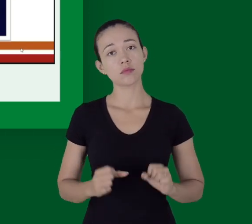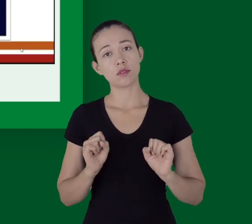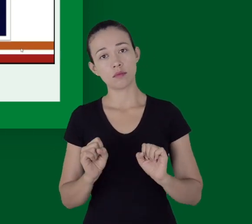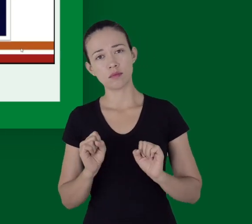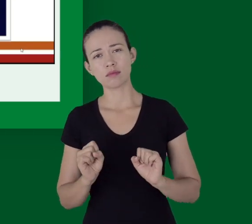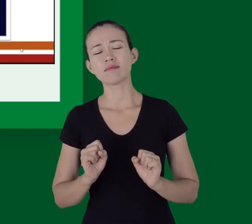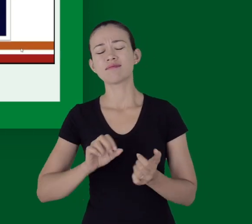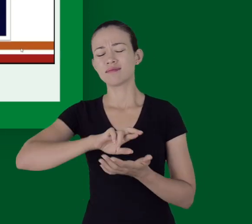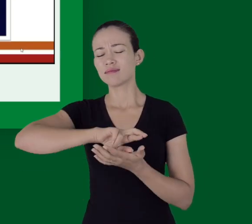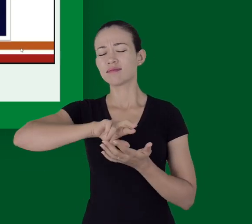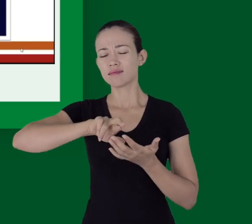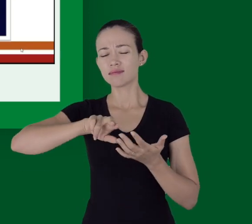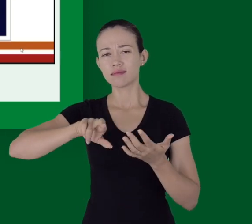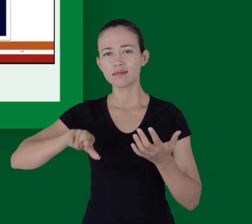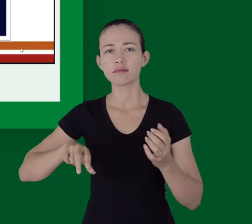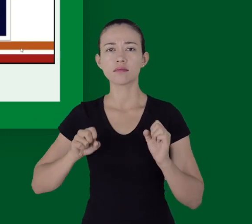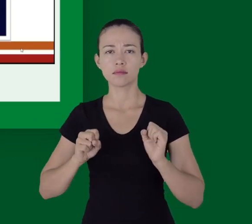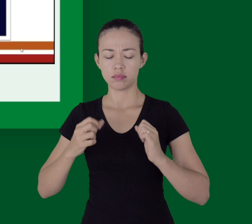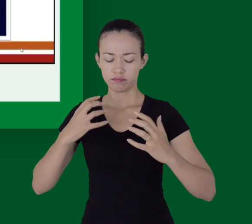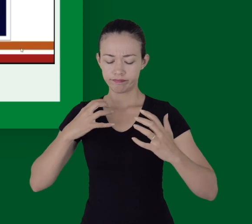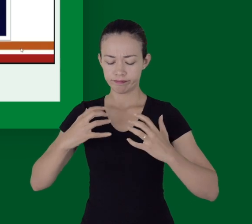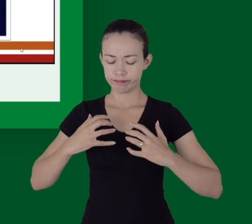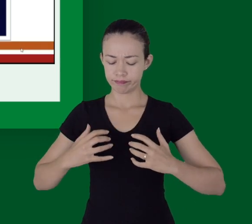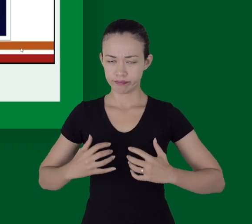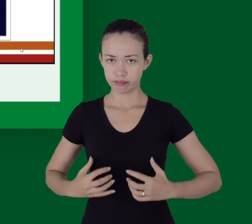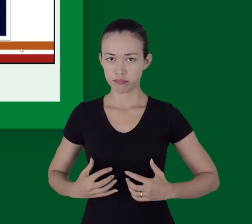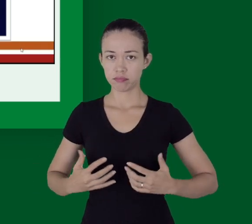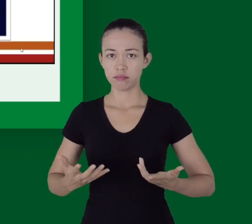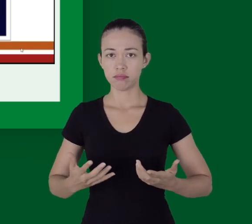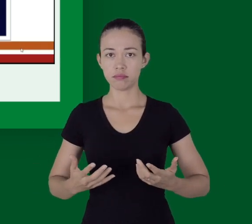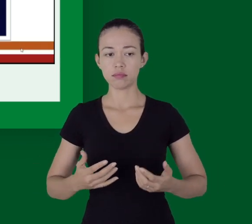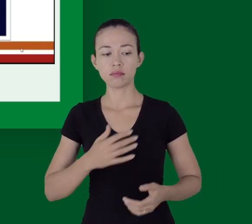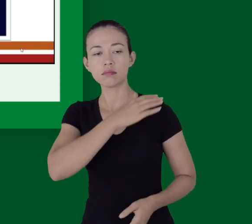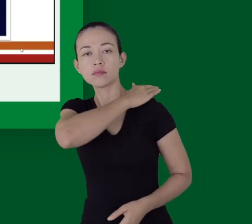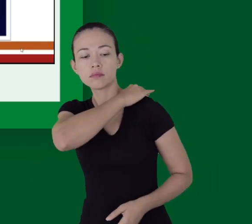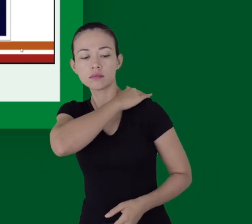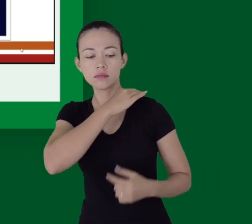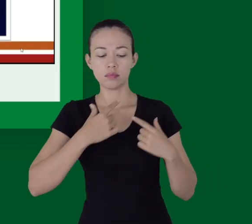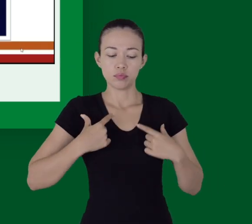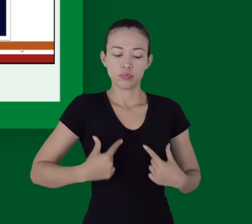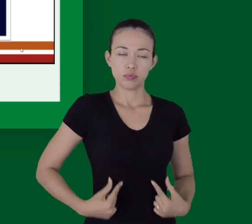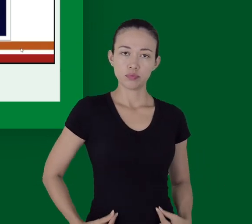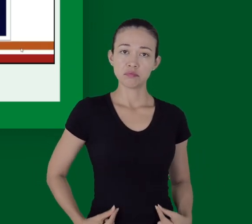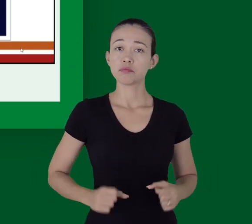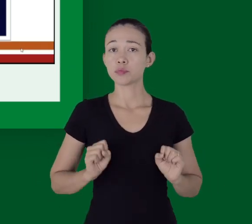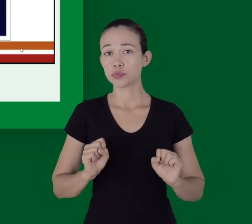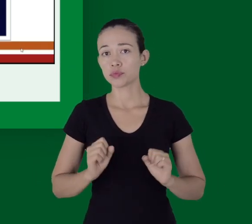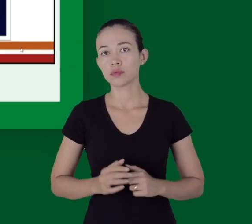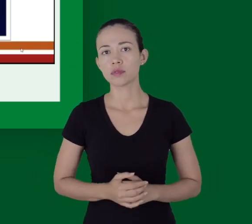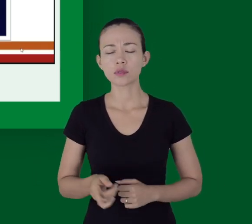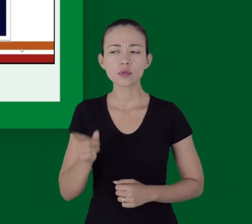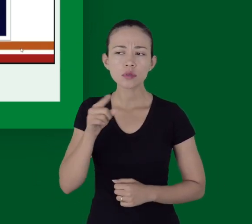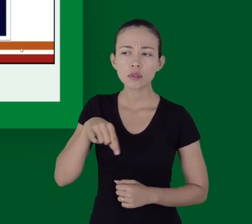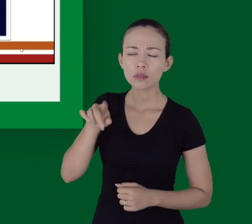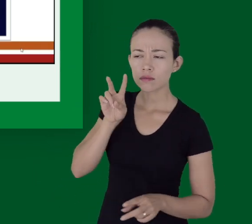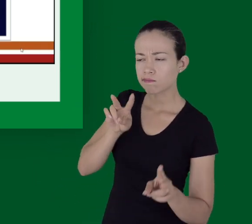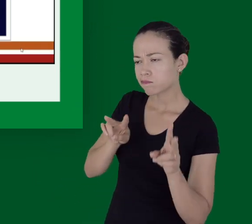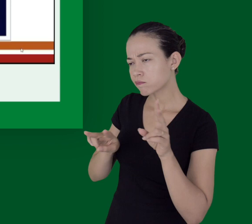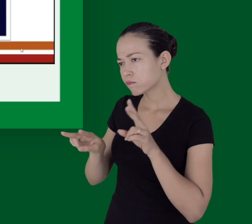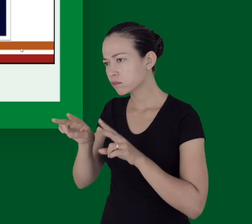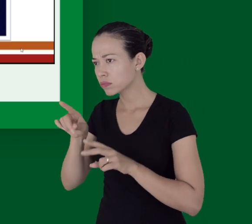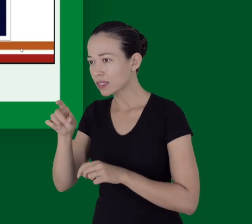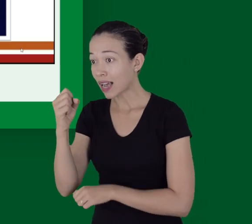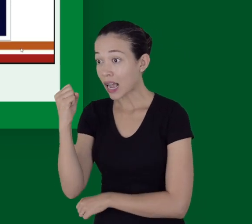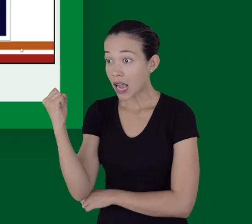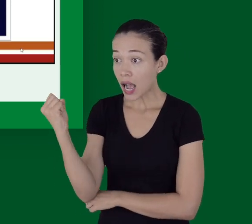tórax, pode ser de esôfago, pode ser vários órgãos que se localizam aqui, pode ser pulmão. Então, a gente